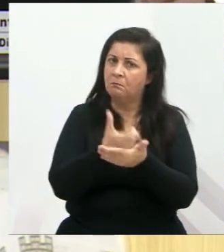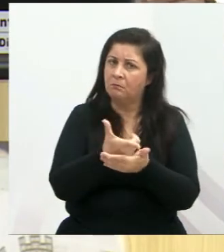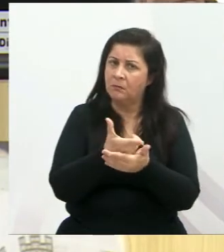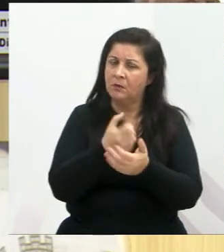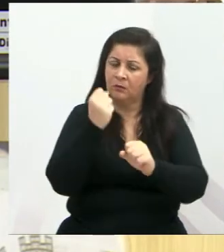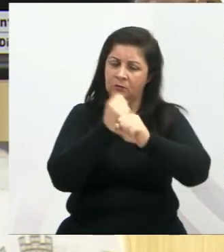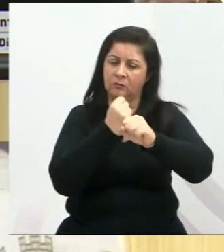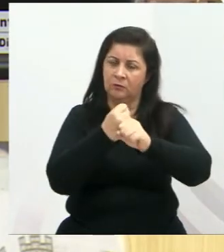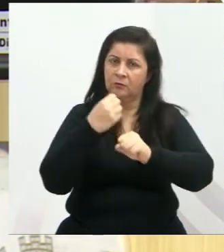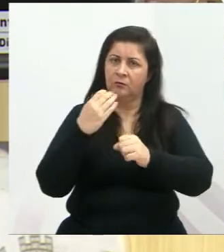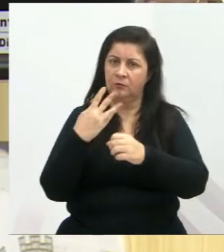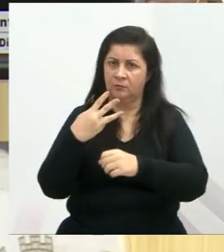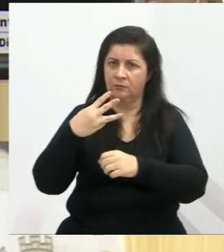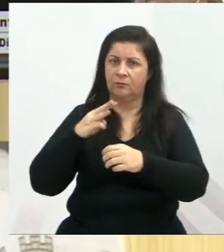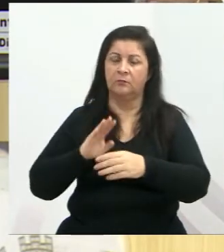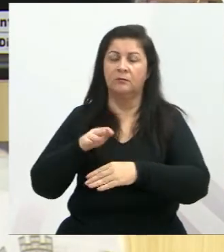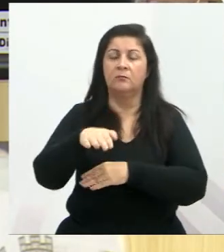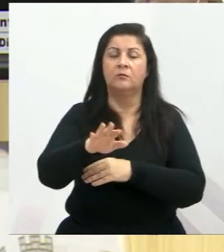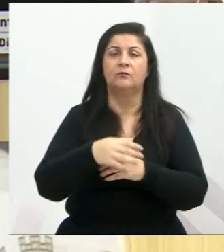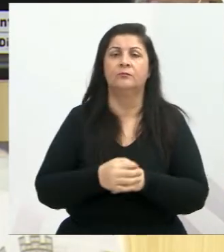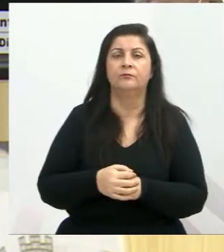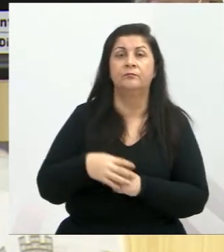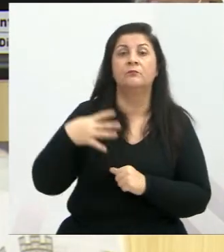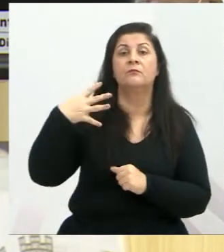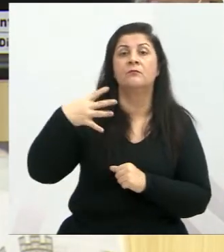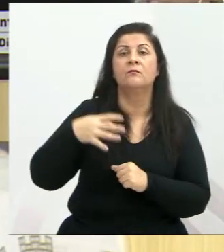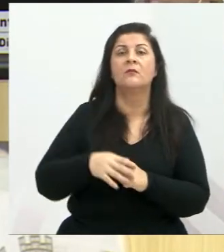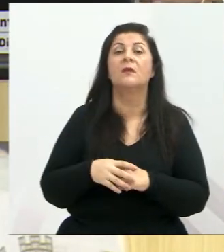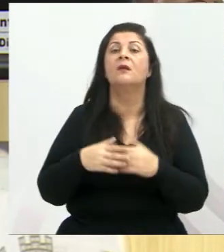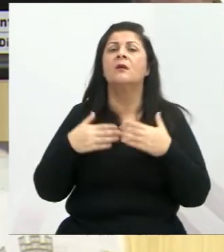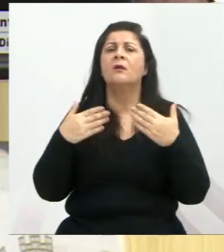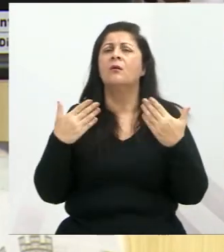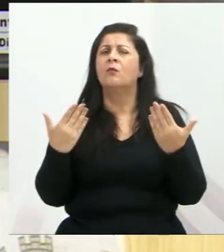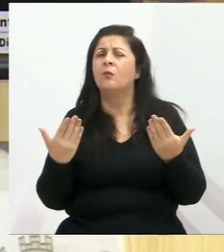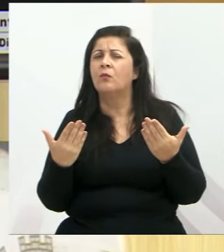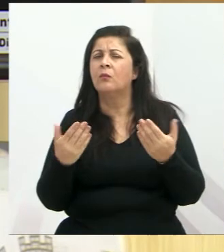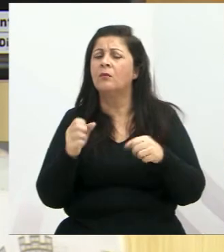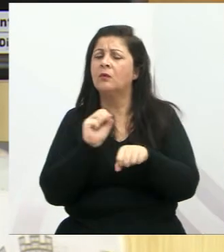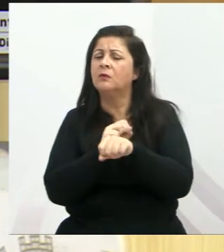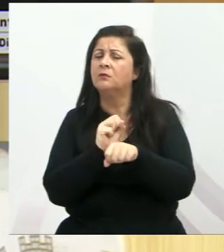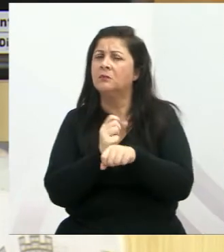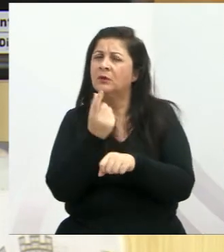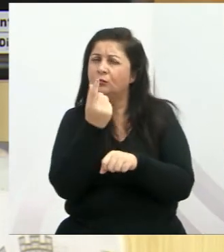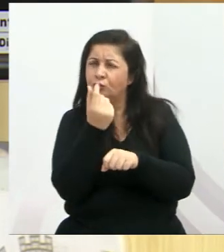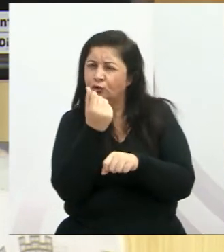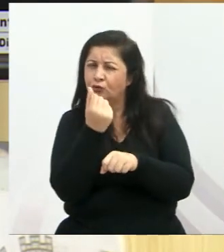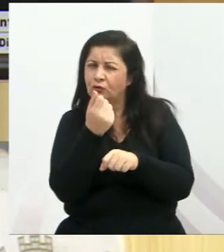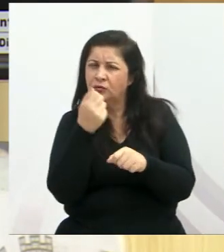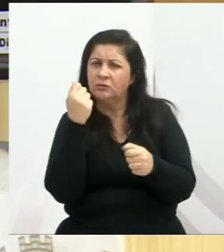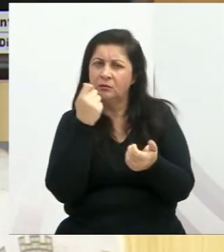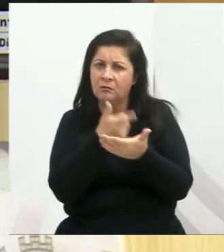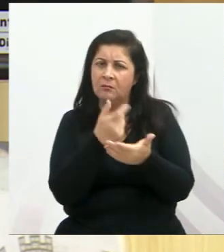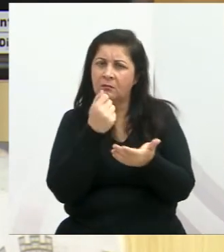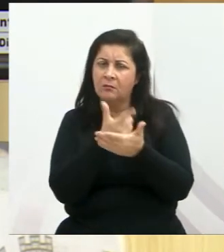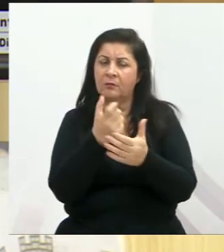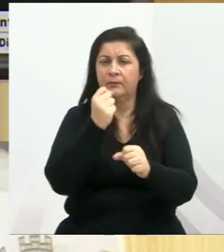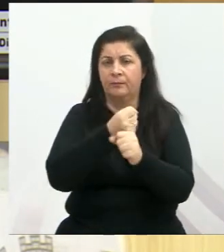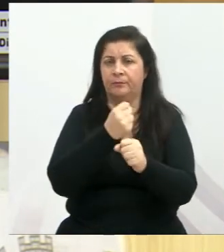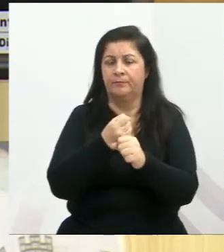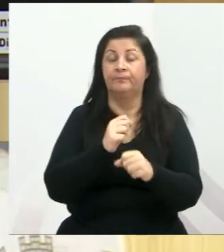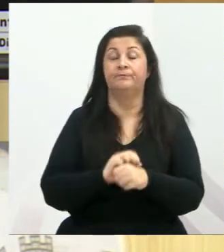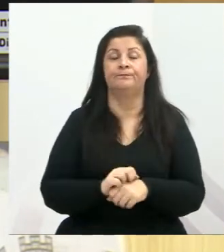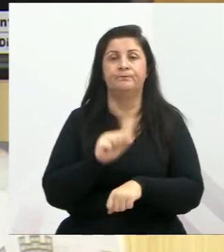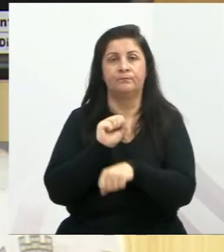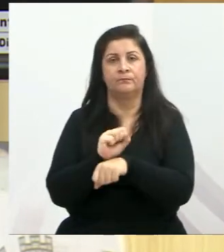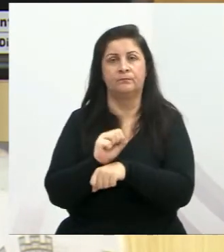ponte? 4. Qual é a previsão dos custos total da obra da terceira ponte? Ao aguardo de